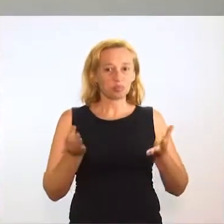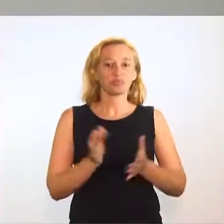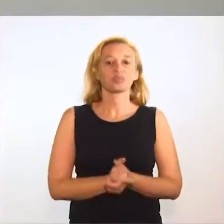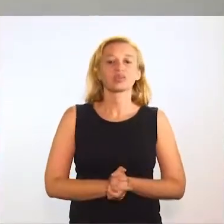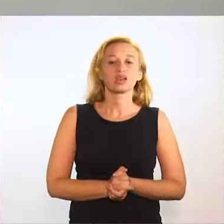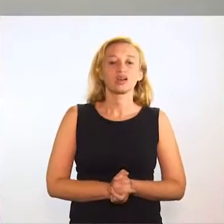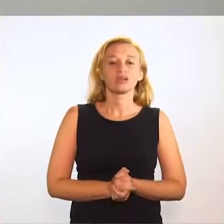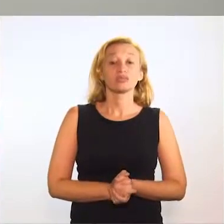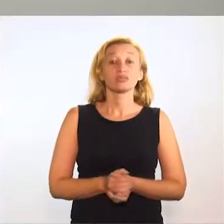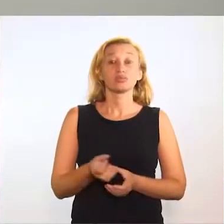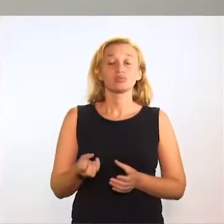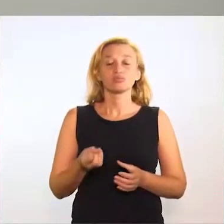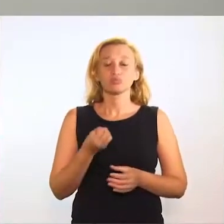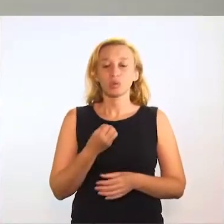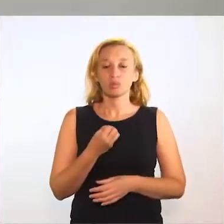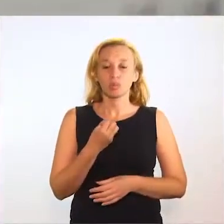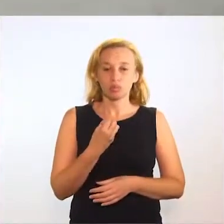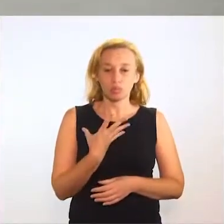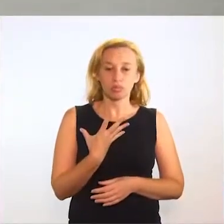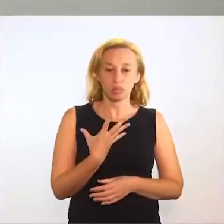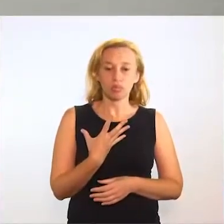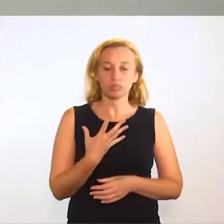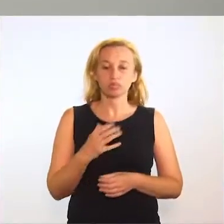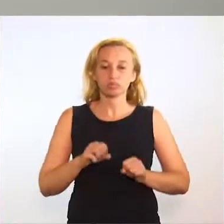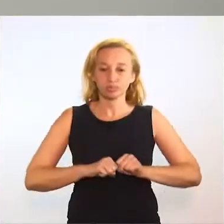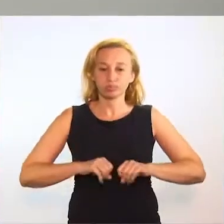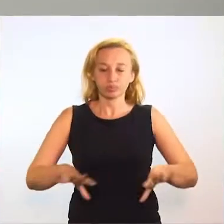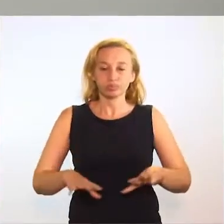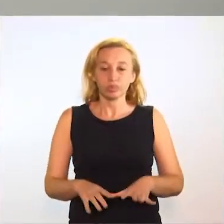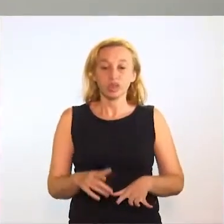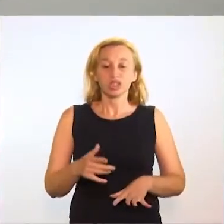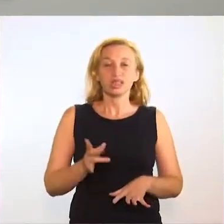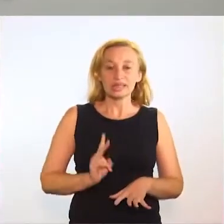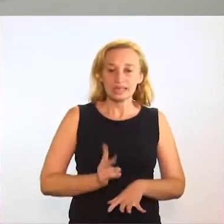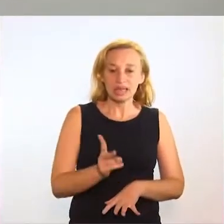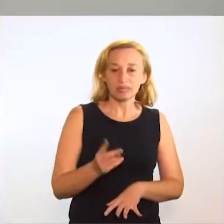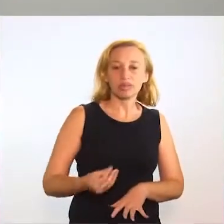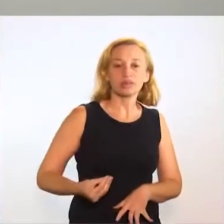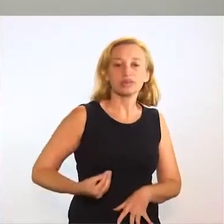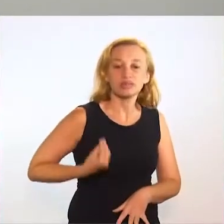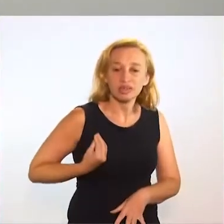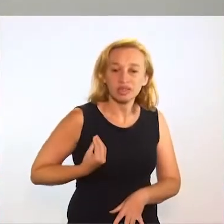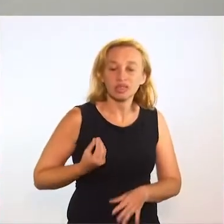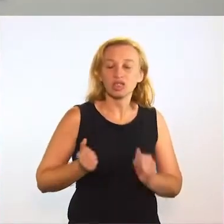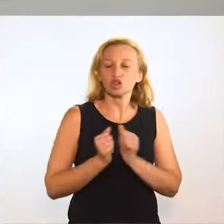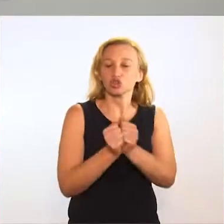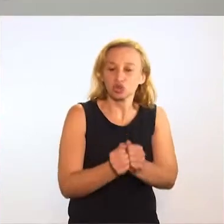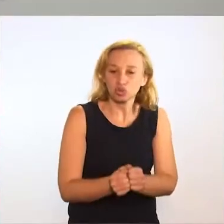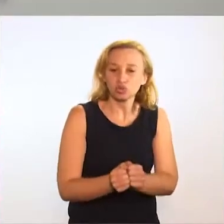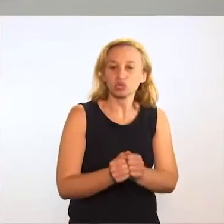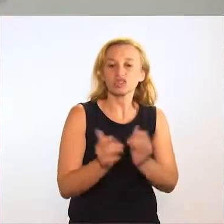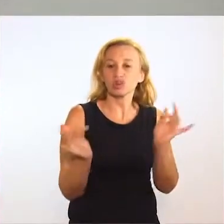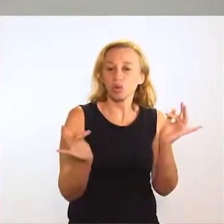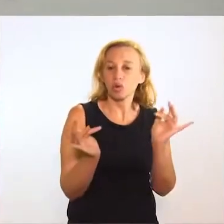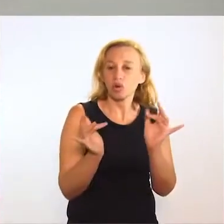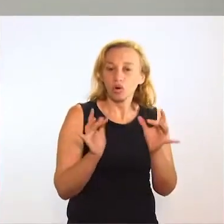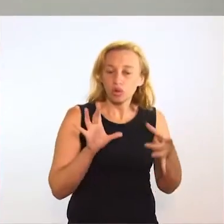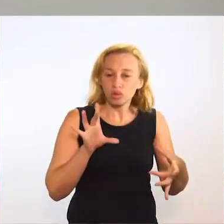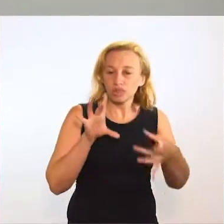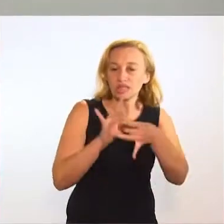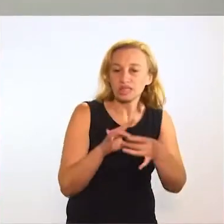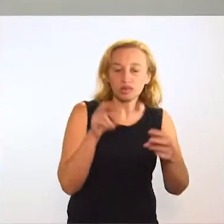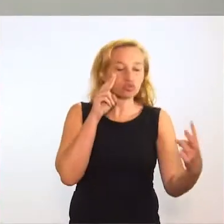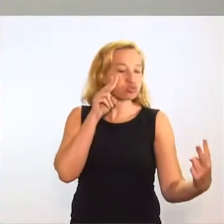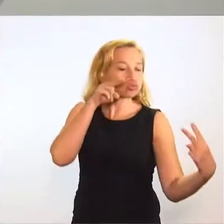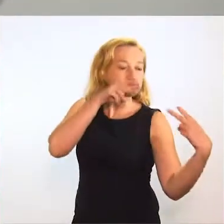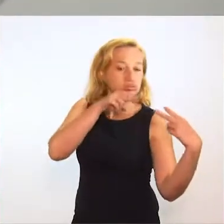Tá ótimo. Eu acho que isso foi uma grande descoberta assim, na pandemia, né? Porque a gente tinha muito essa coisa do presencial, né? Do estar junto, dessa conexão